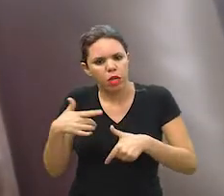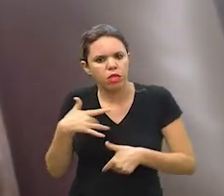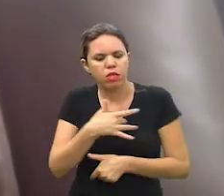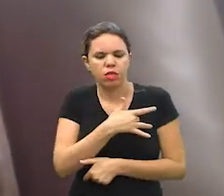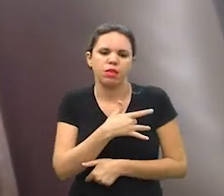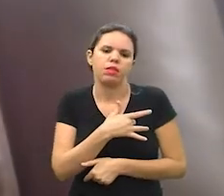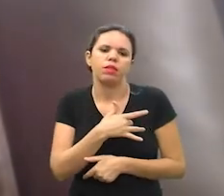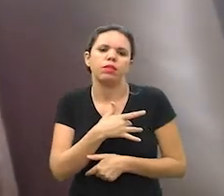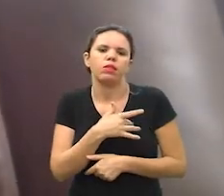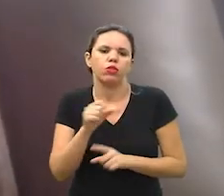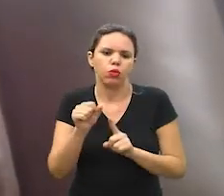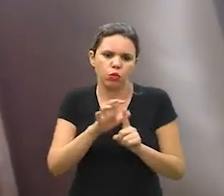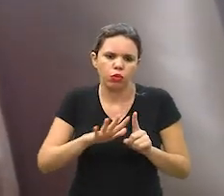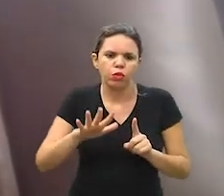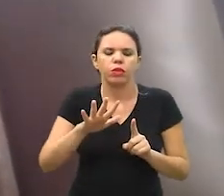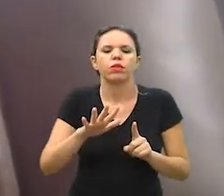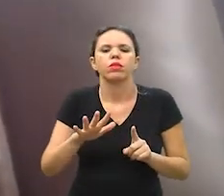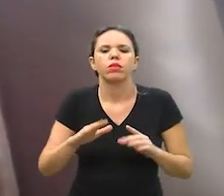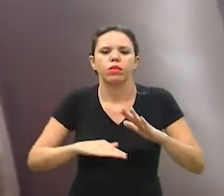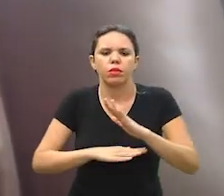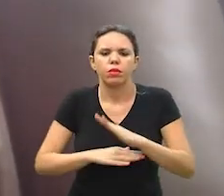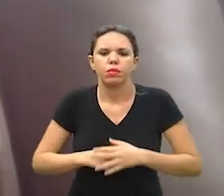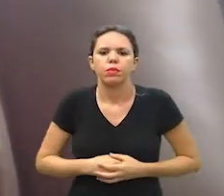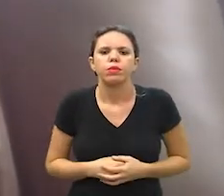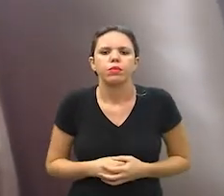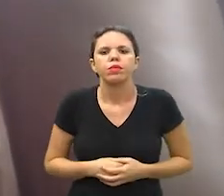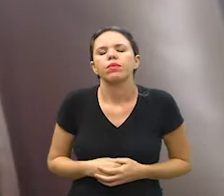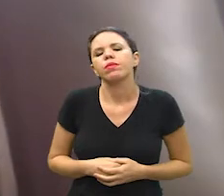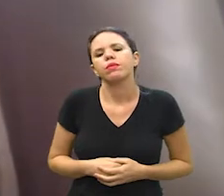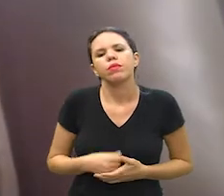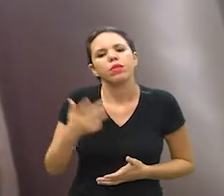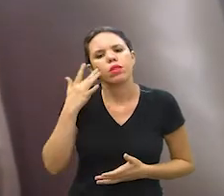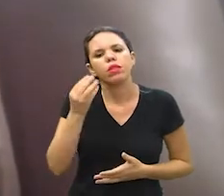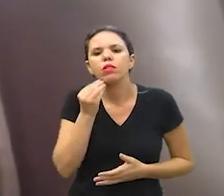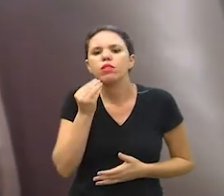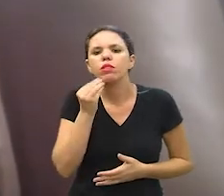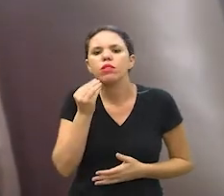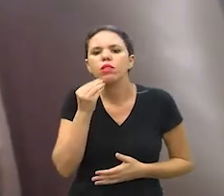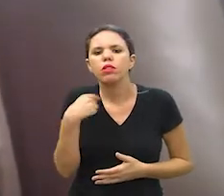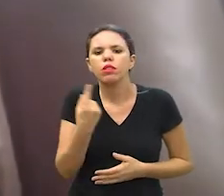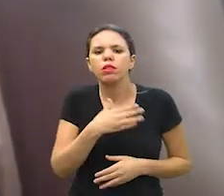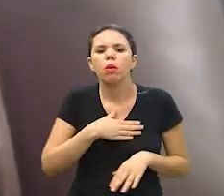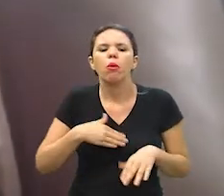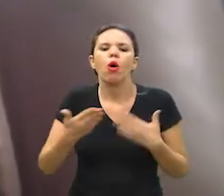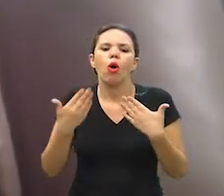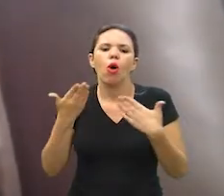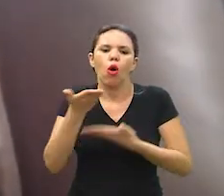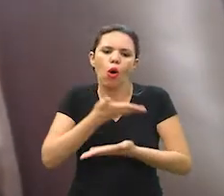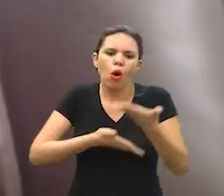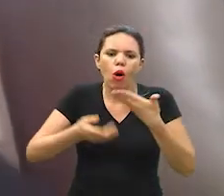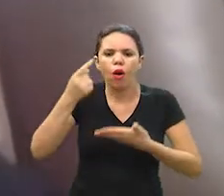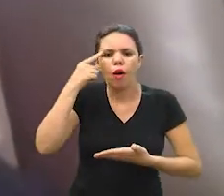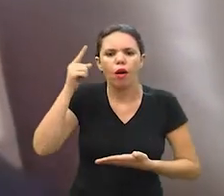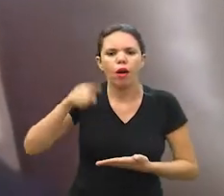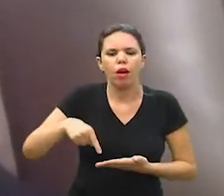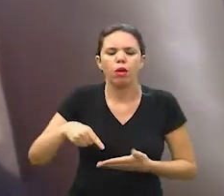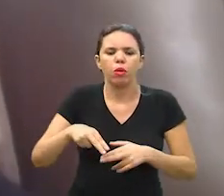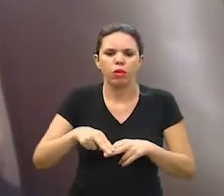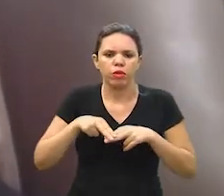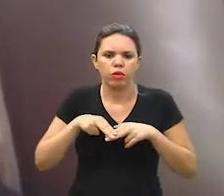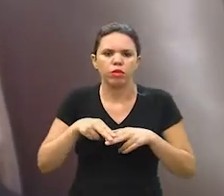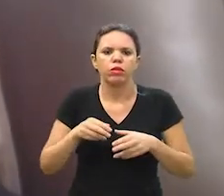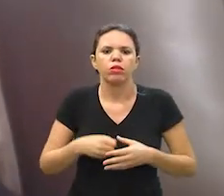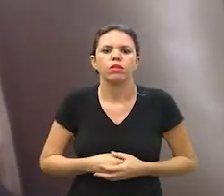Saúde Social e de Saúde da Câmara, né? Uhum. Então, acho que é uma oportunidade da gente poder trocar ideias, né? Em